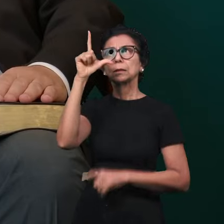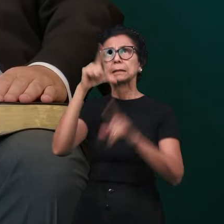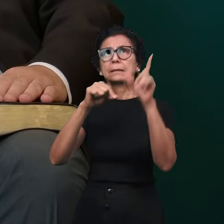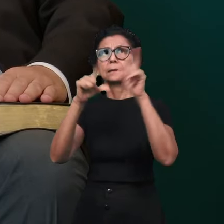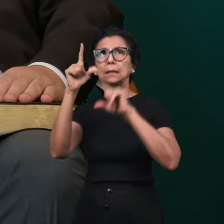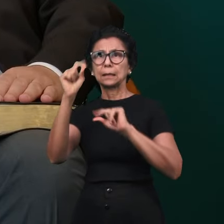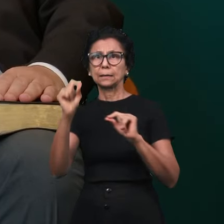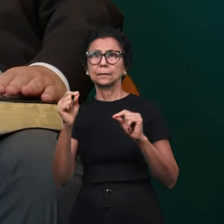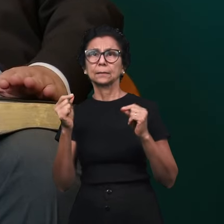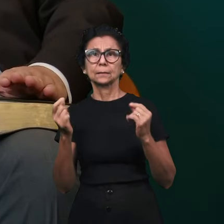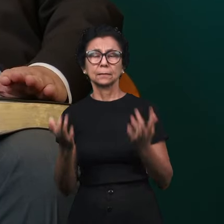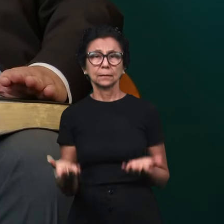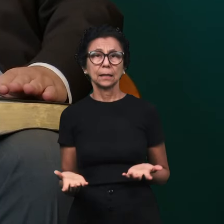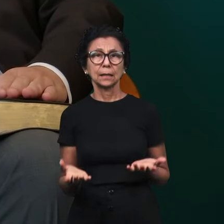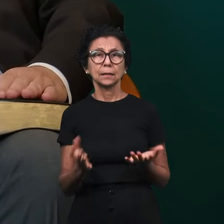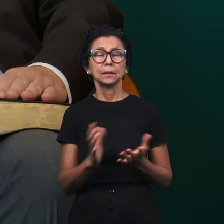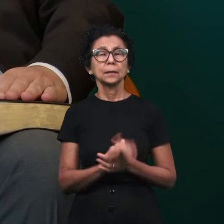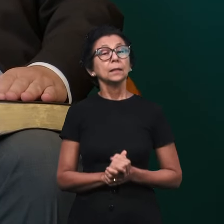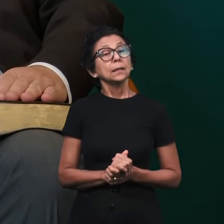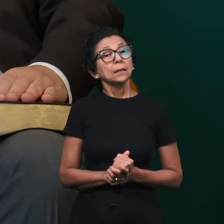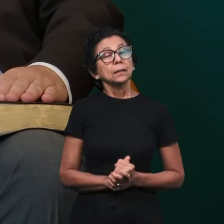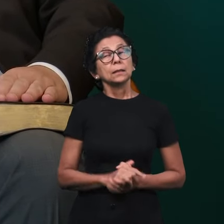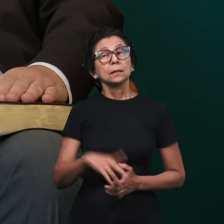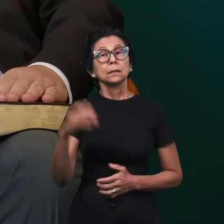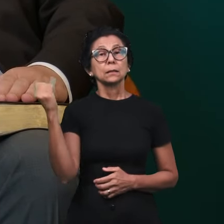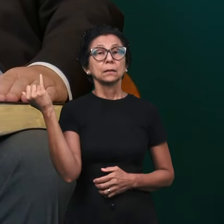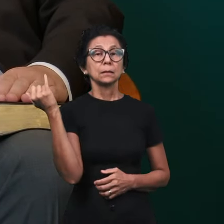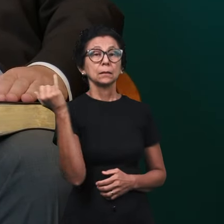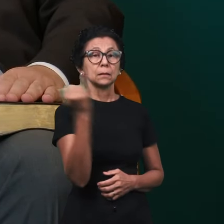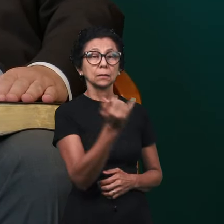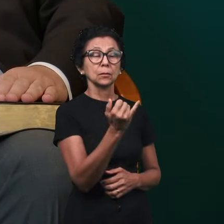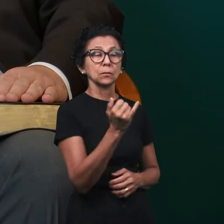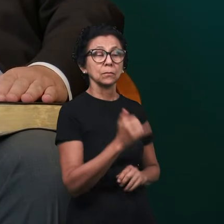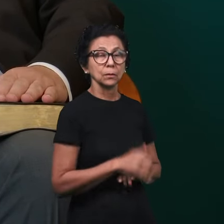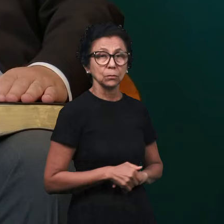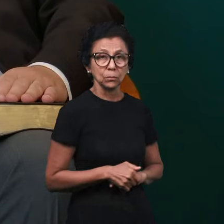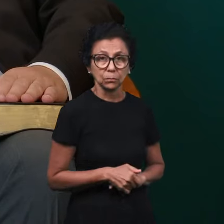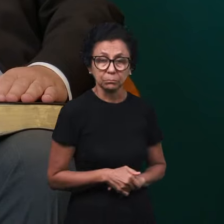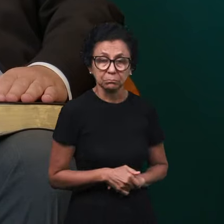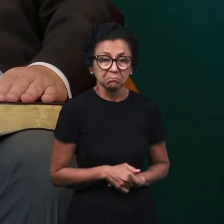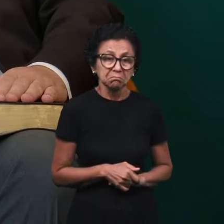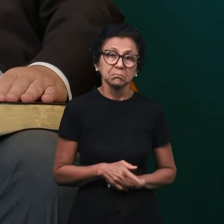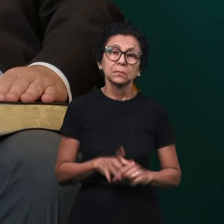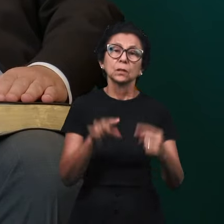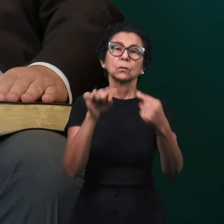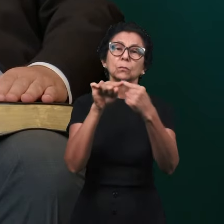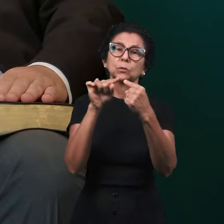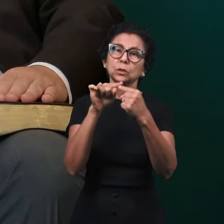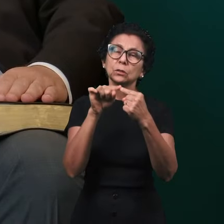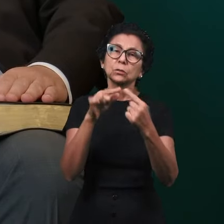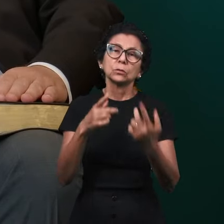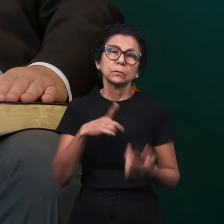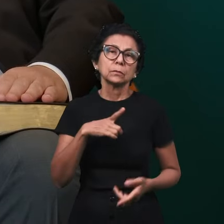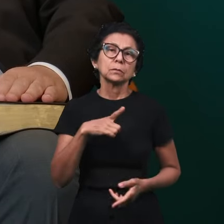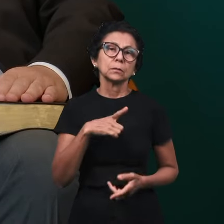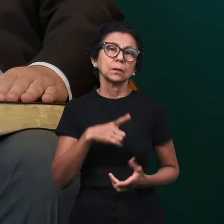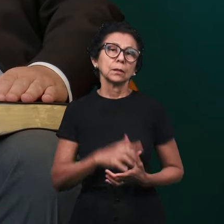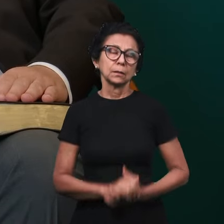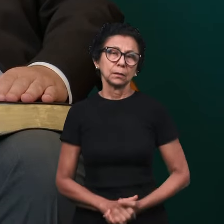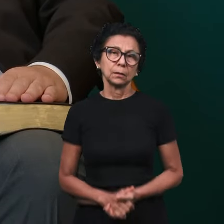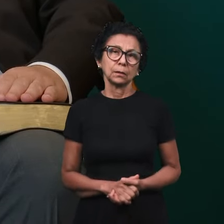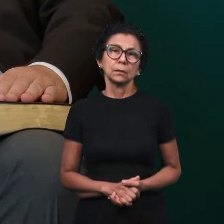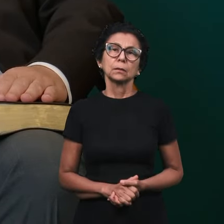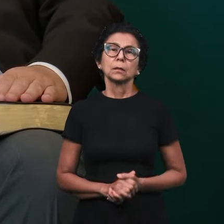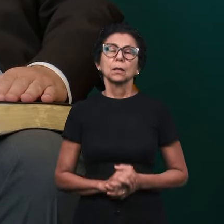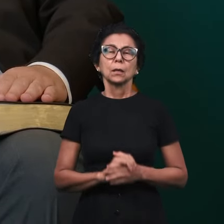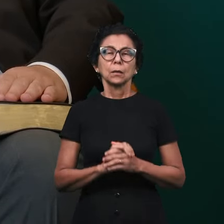a vida de José para que o povo tivesse uma experiência, porque o dom profético ele tem um propósito, ele não é simplesmente um sonho, mas ou